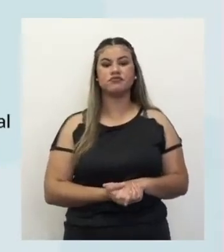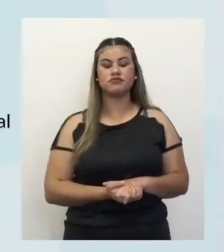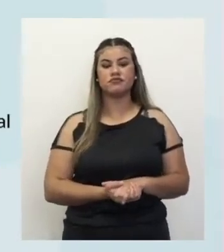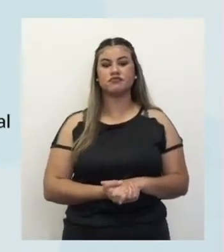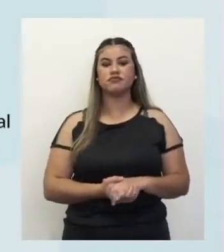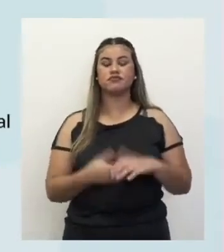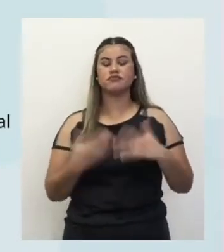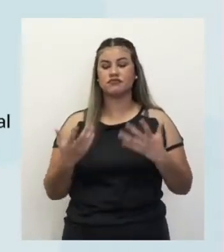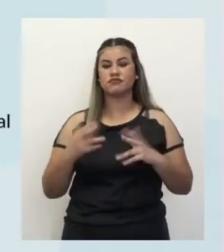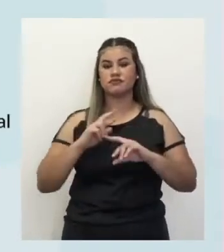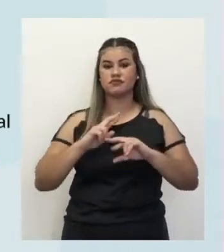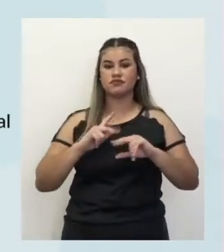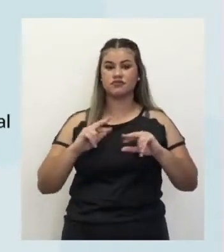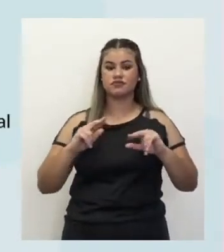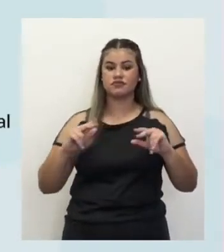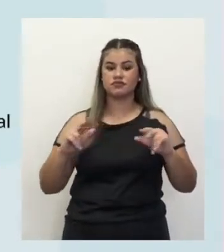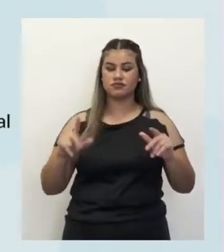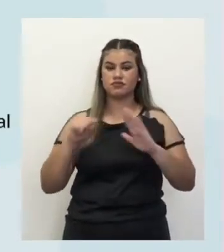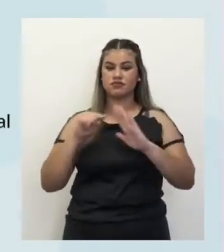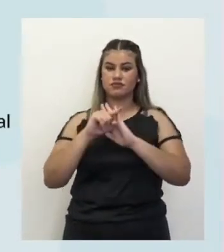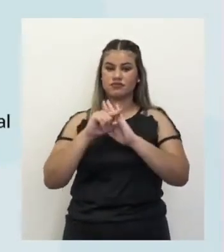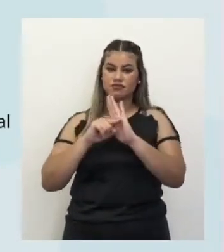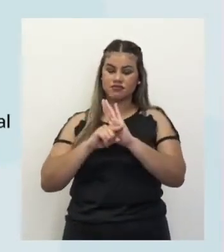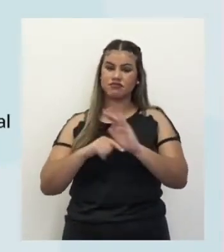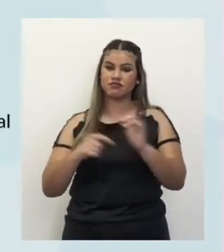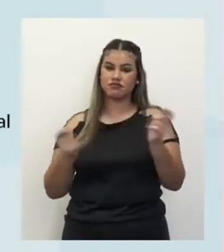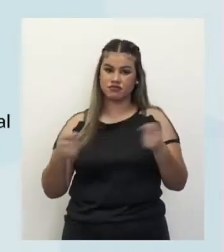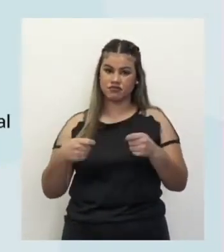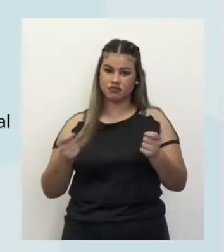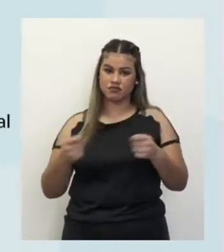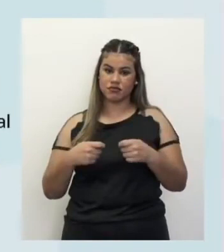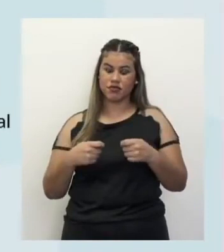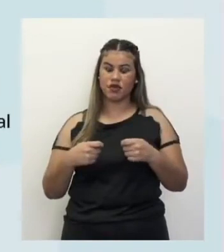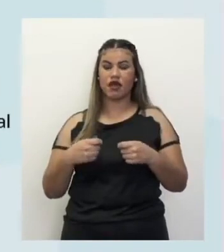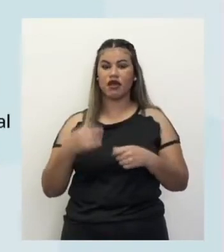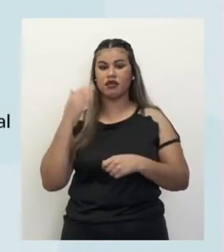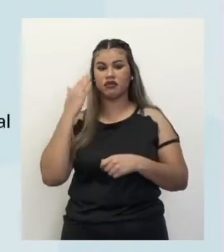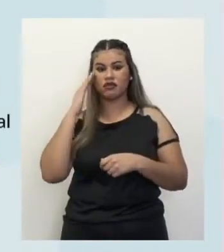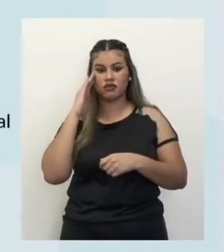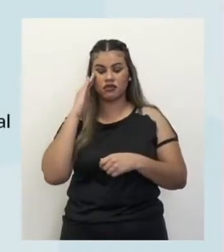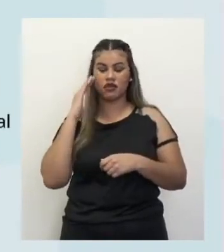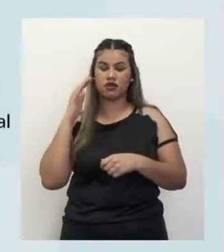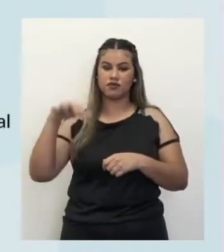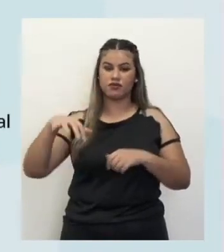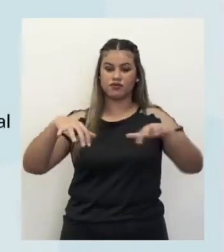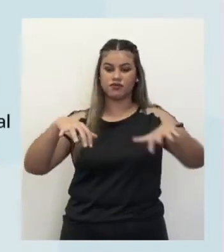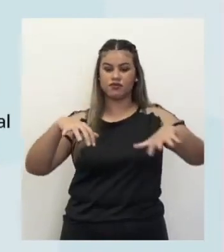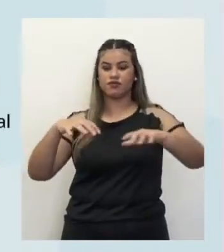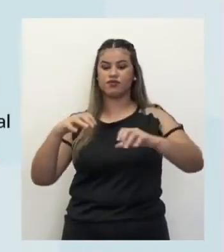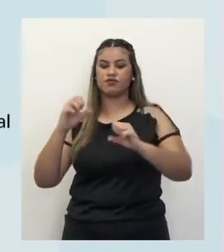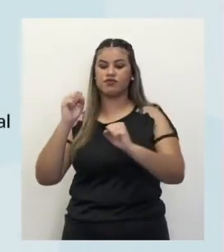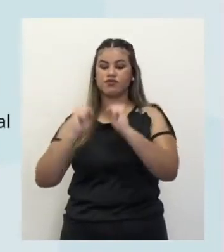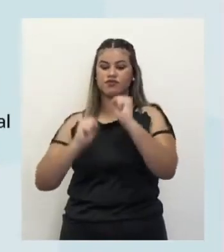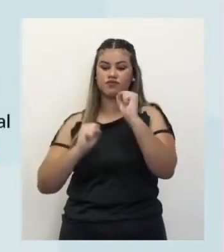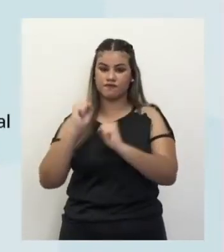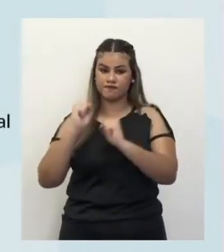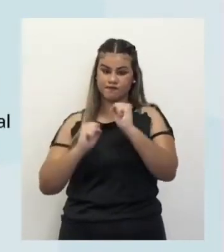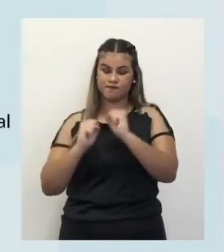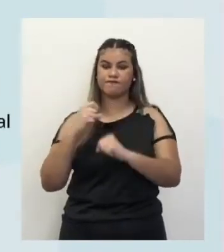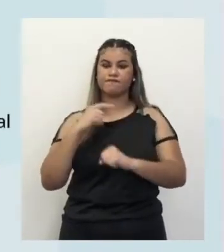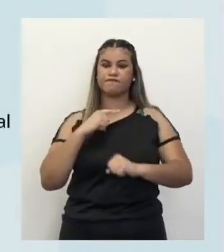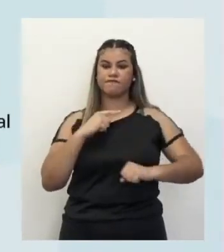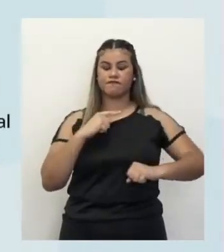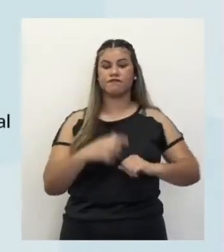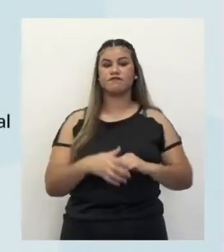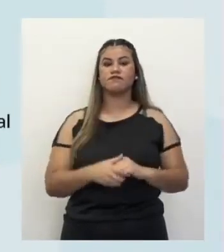né, de fazer essa análise do que é realmente uma região industrializada. Então, você